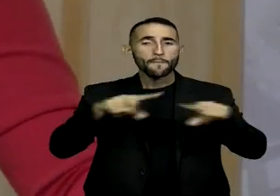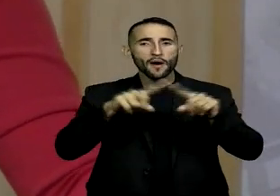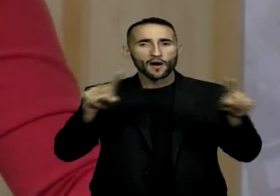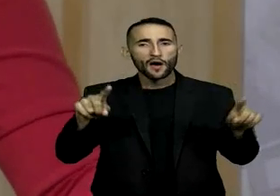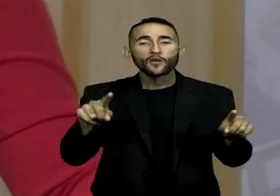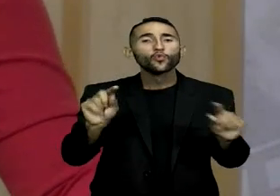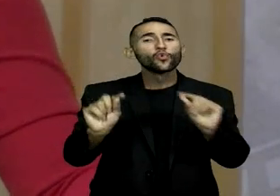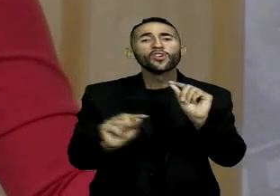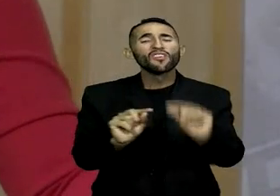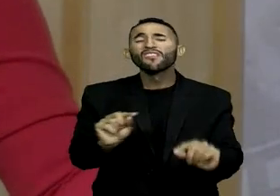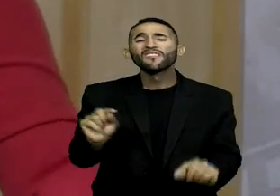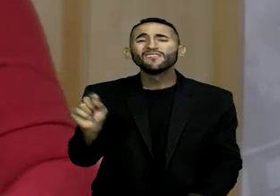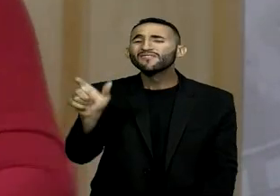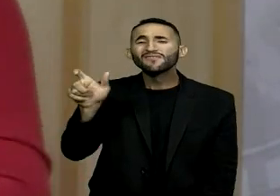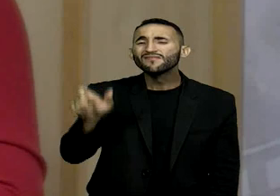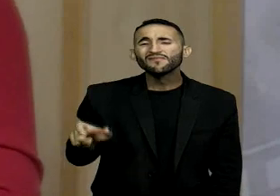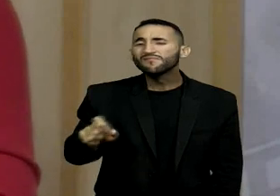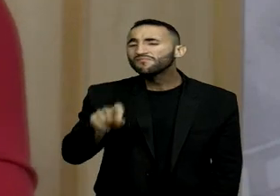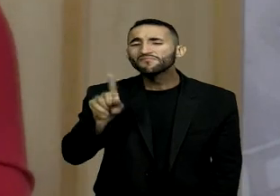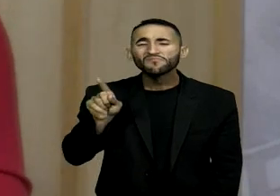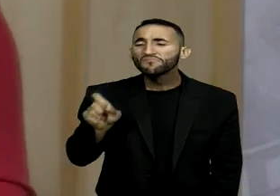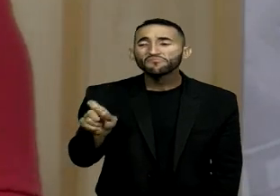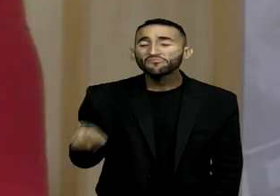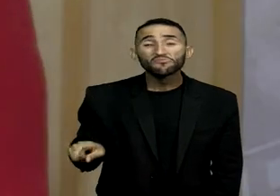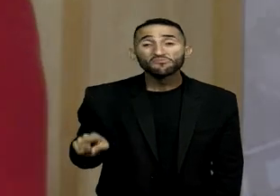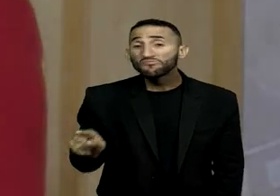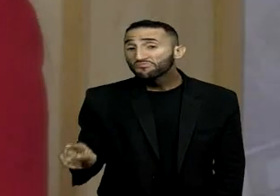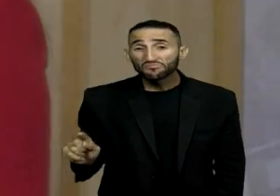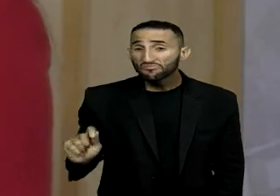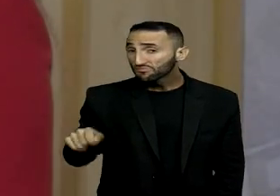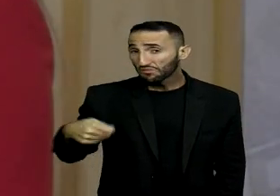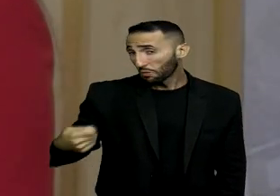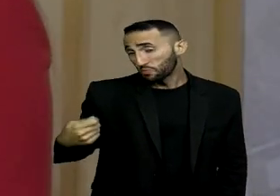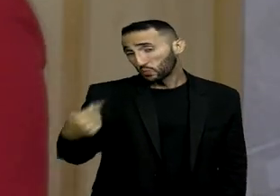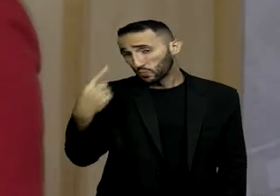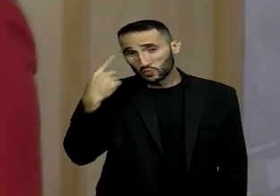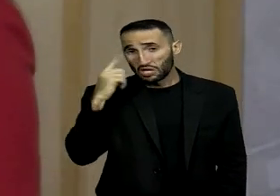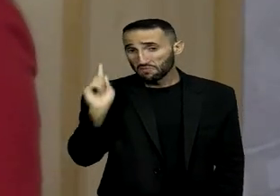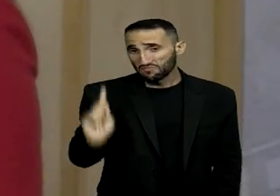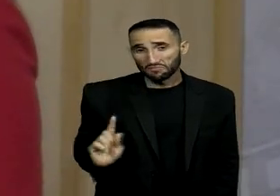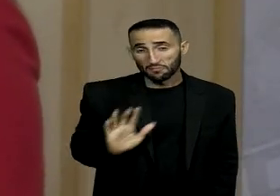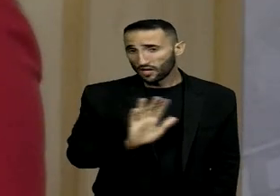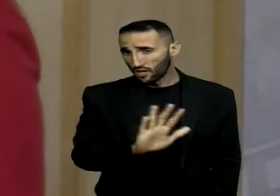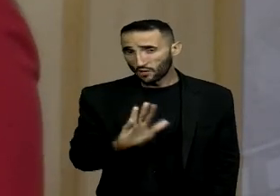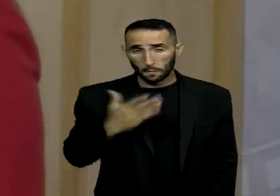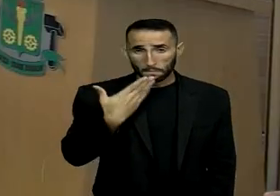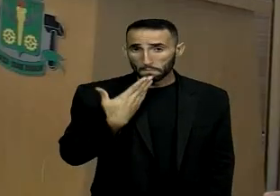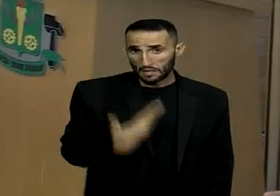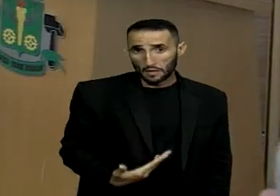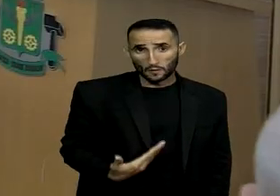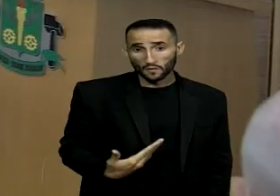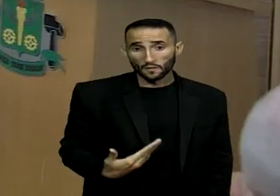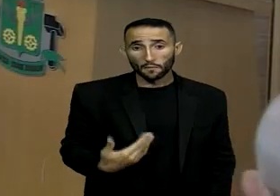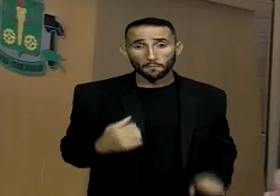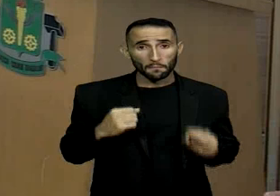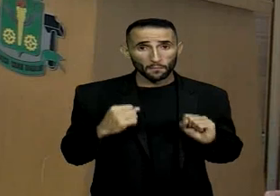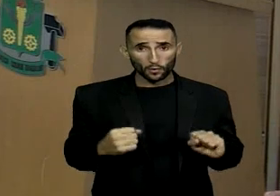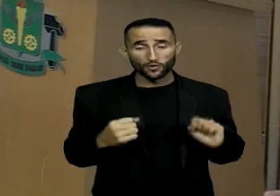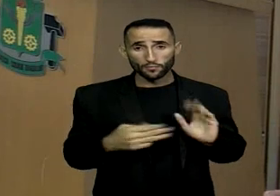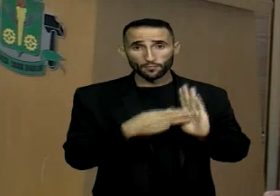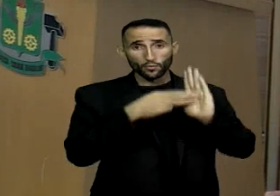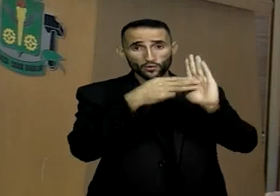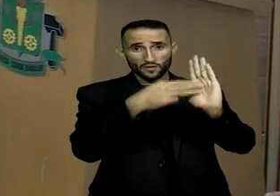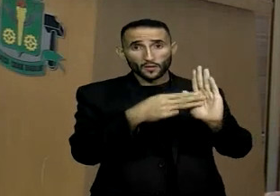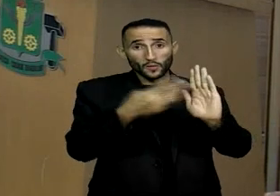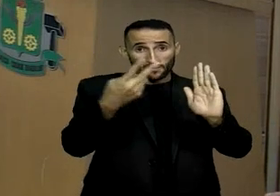que esse cara é. Então, já peço aqui, presidente, que você possa até encaminhar essa moção da